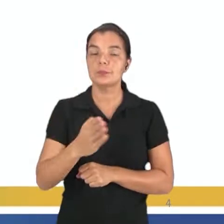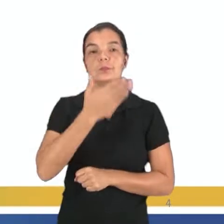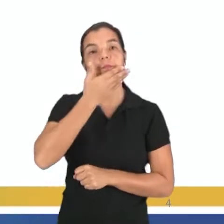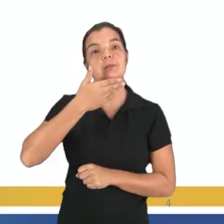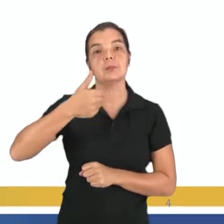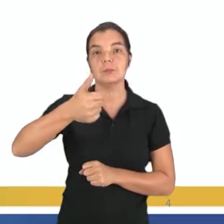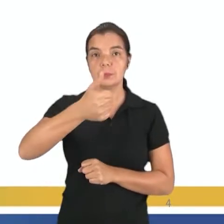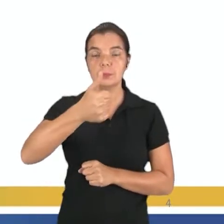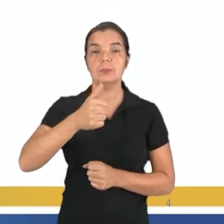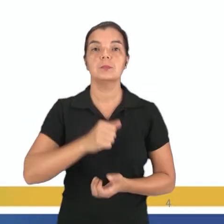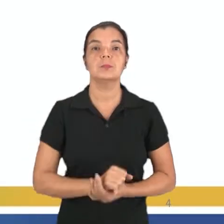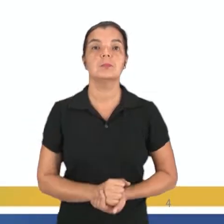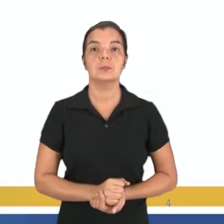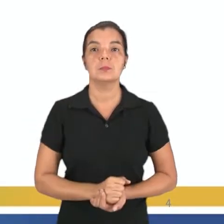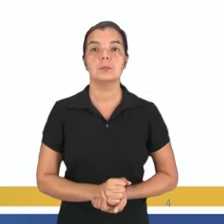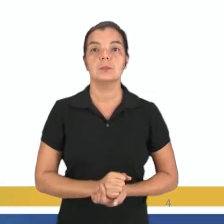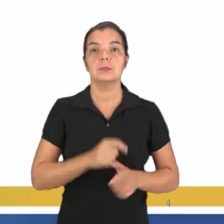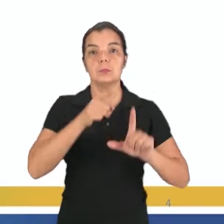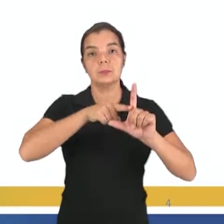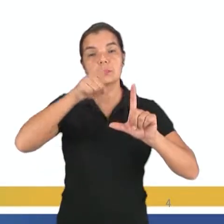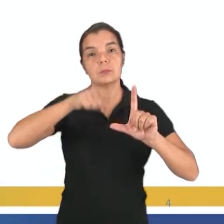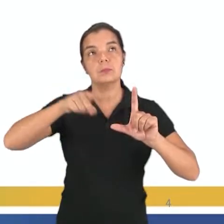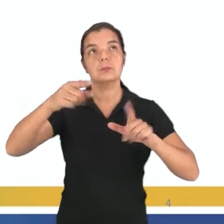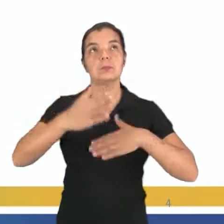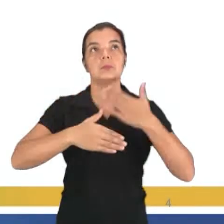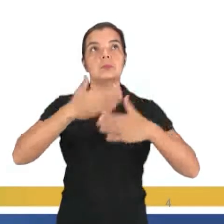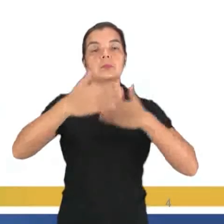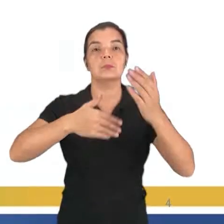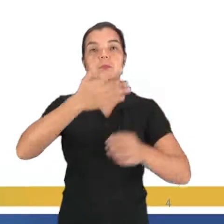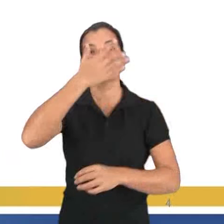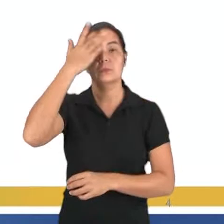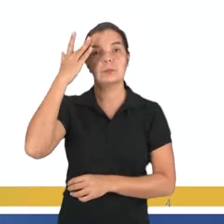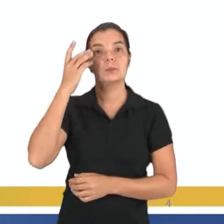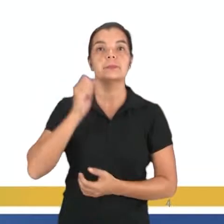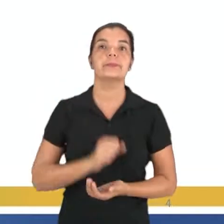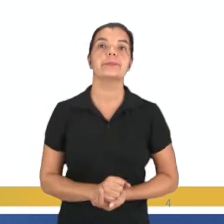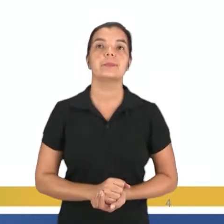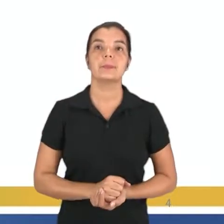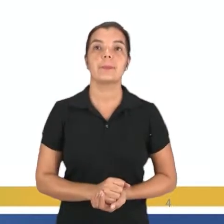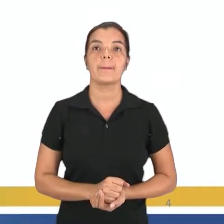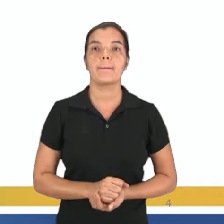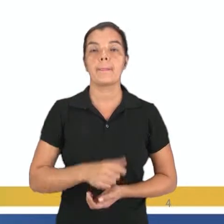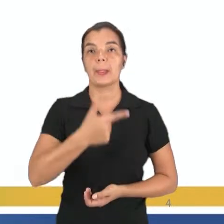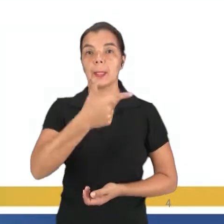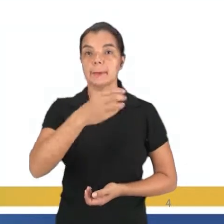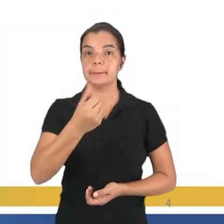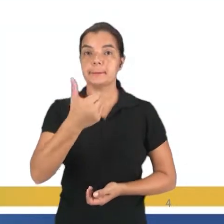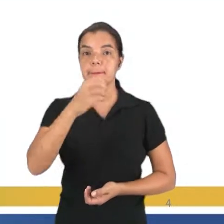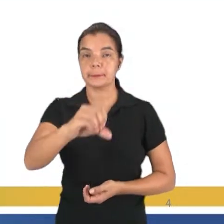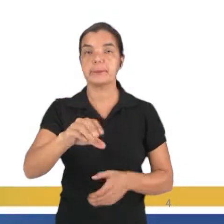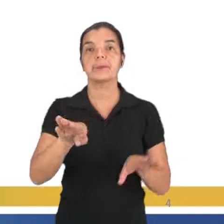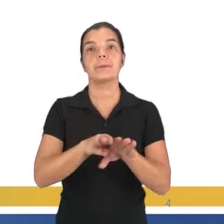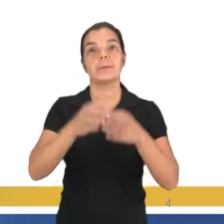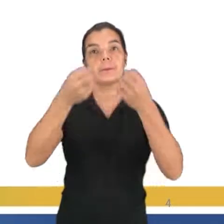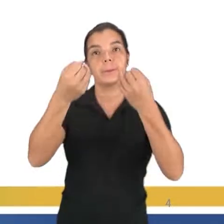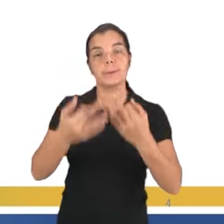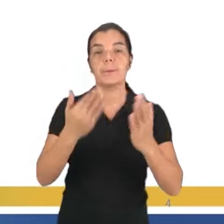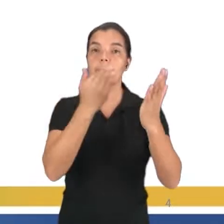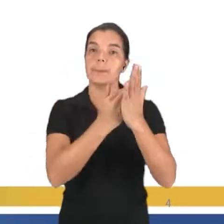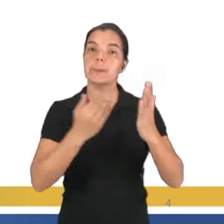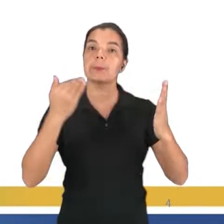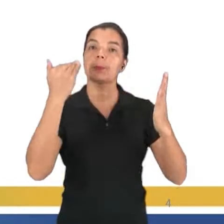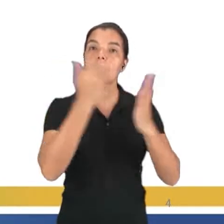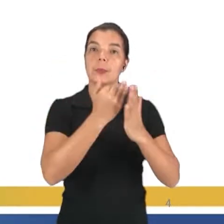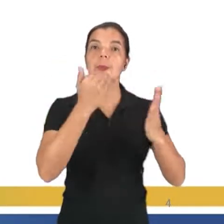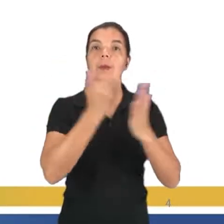né, nesse índice de desenvolvimento humano. Em 2019, como falamos, aumentou